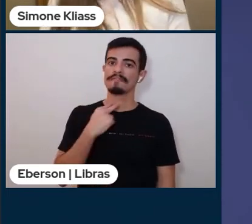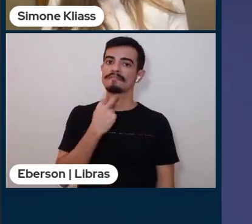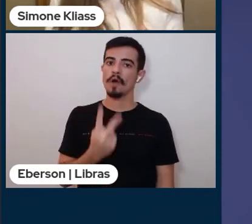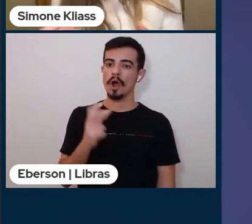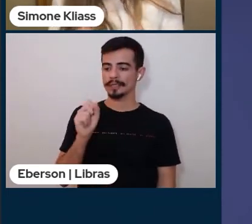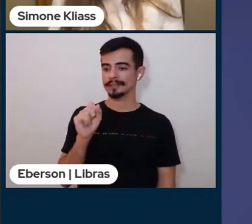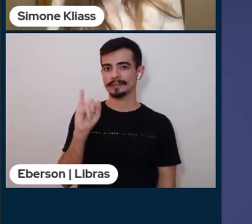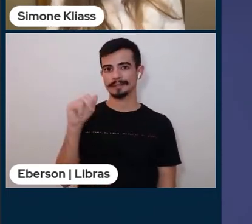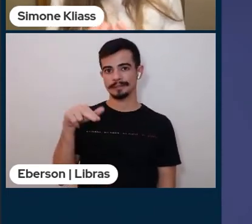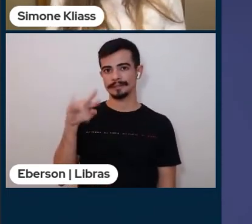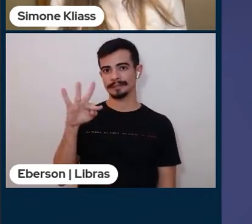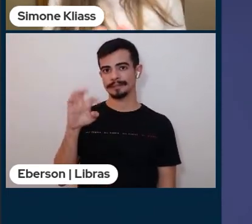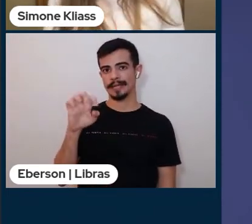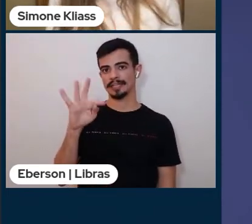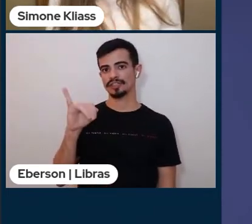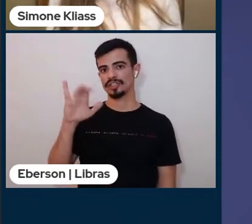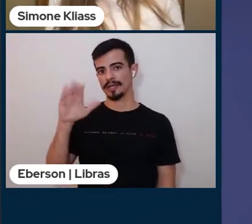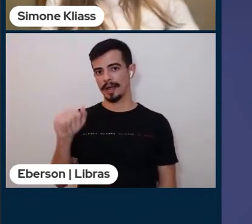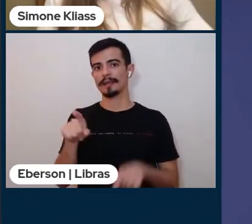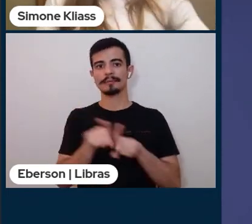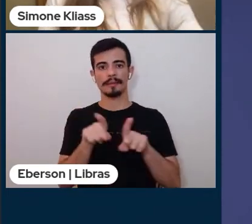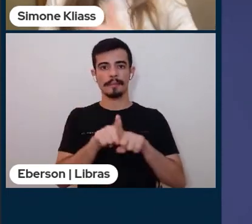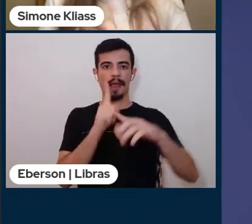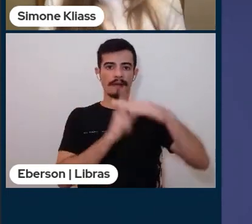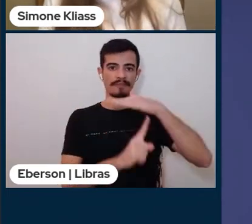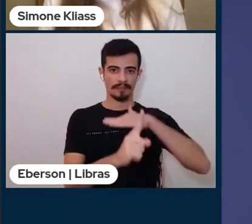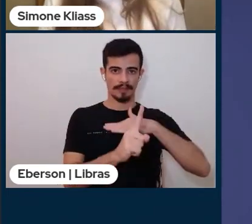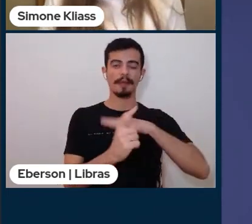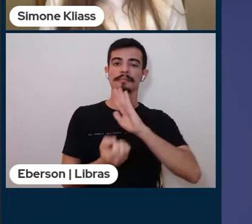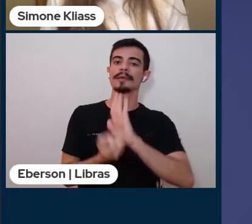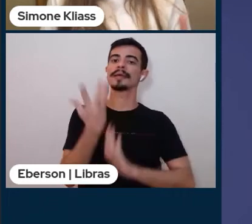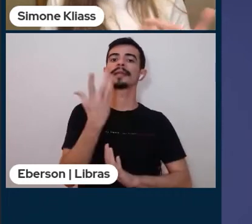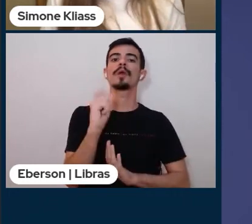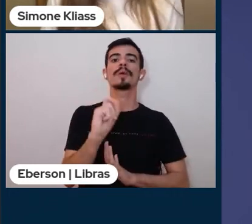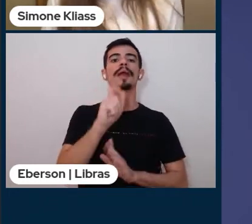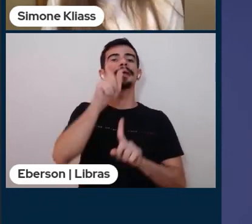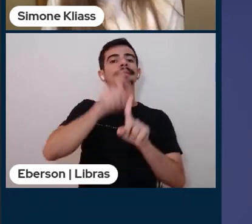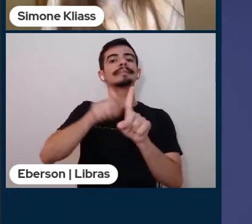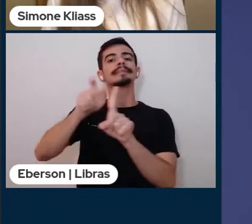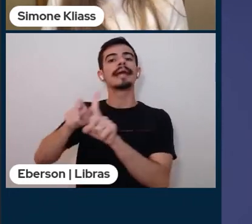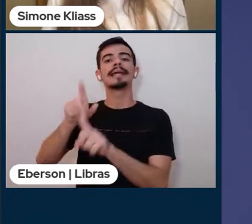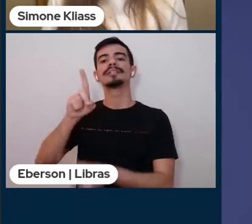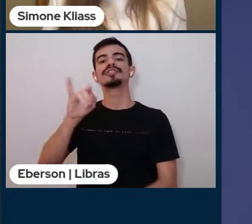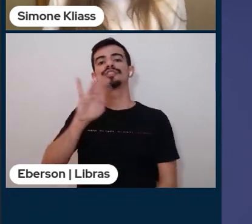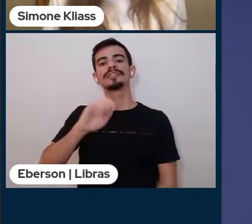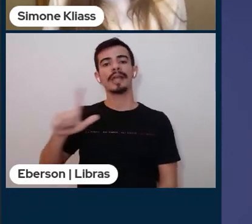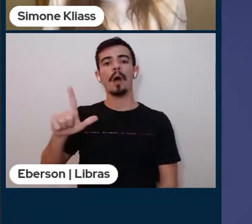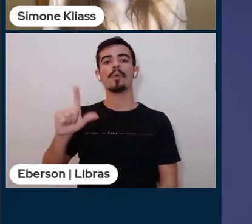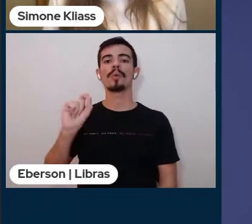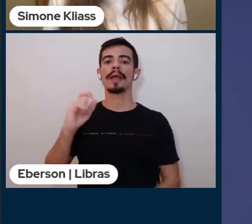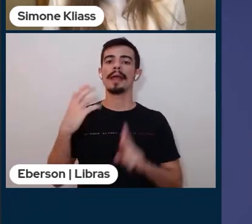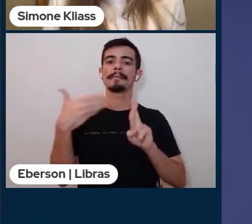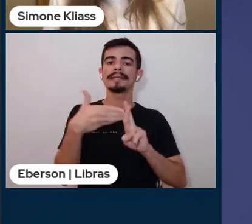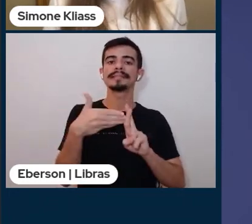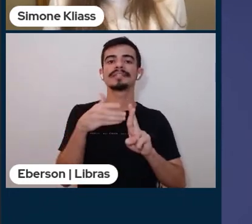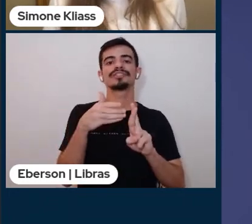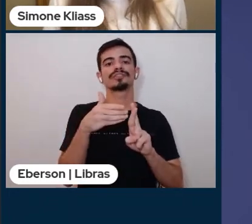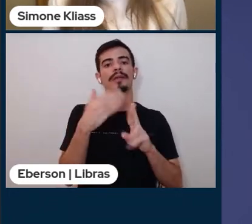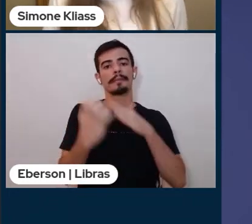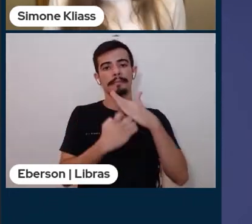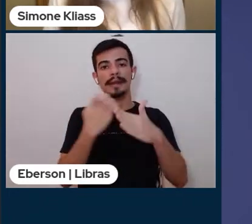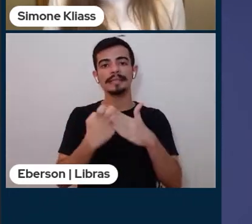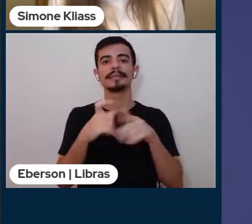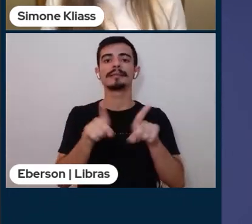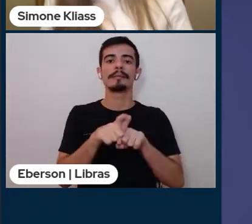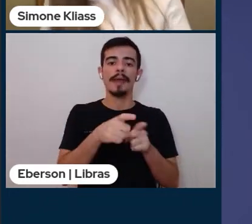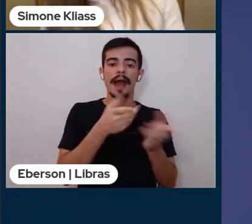avatares a gente cria seres digitais que representam empresas atendem os clientes interagem com eles em diversas plataformas